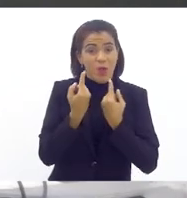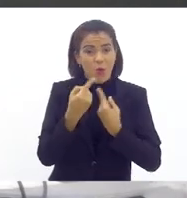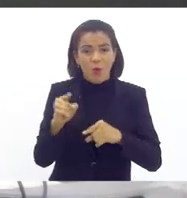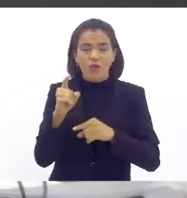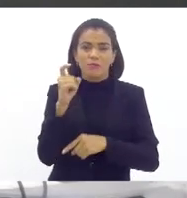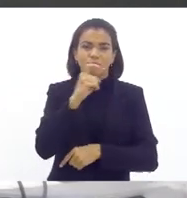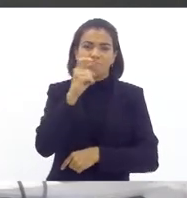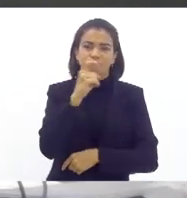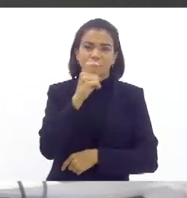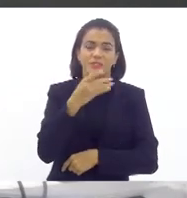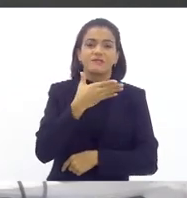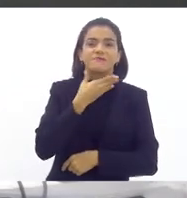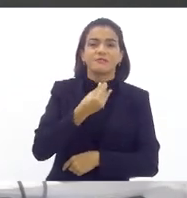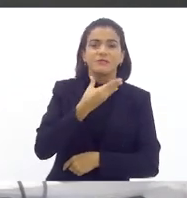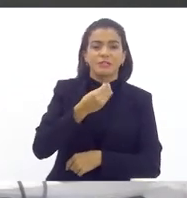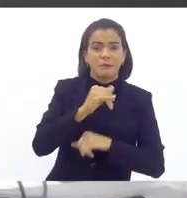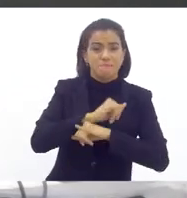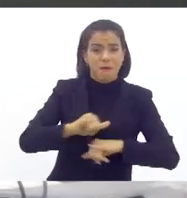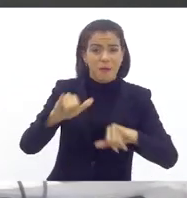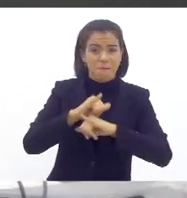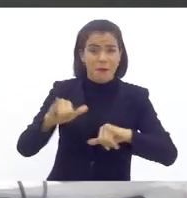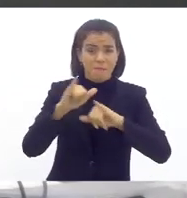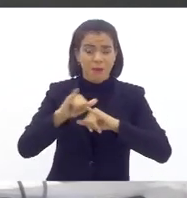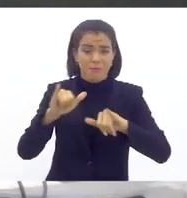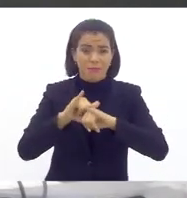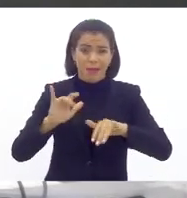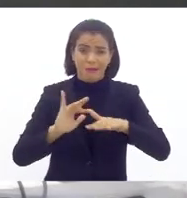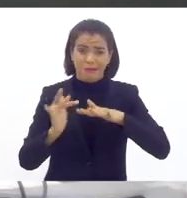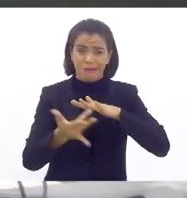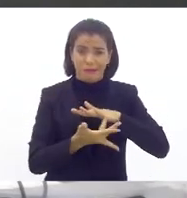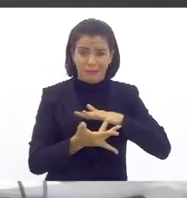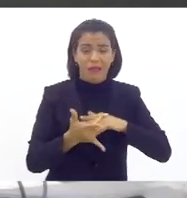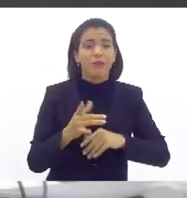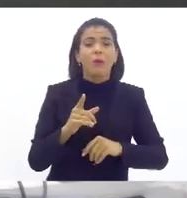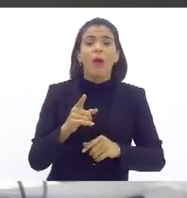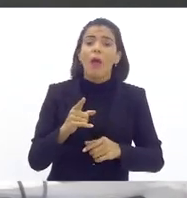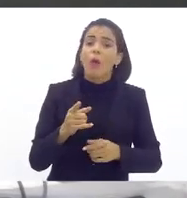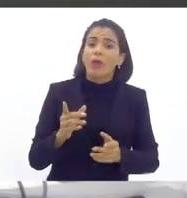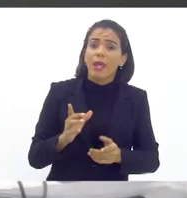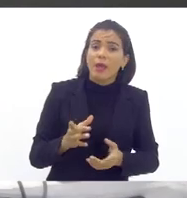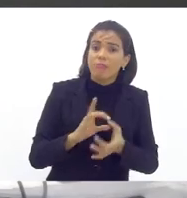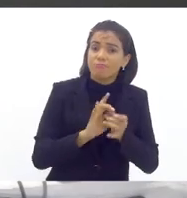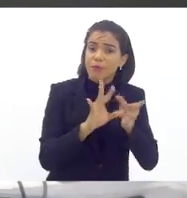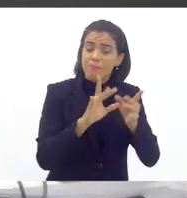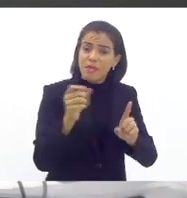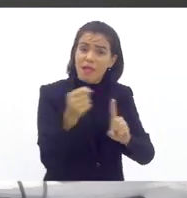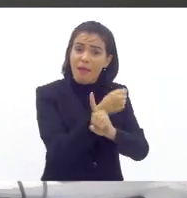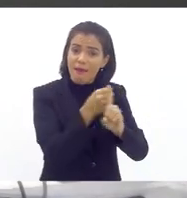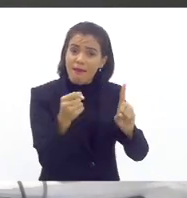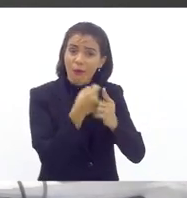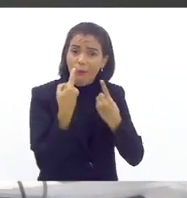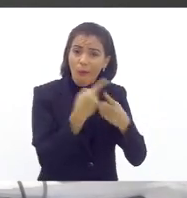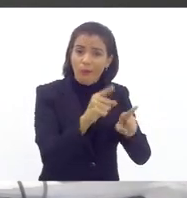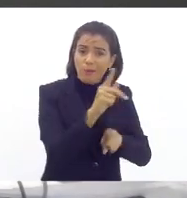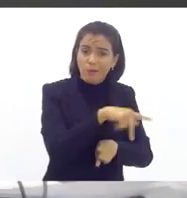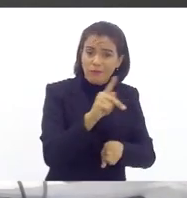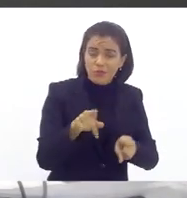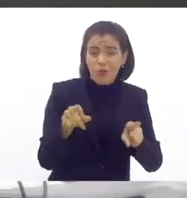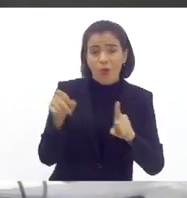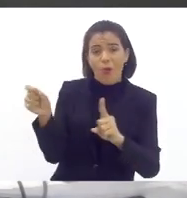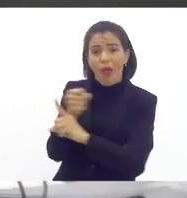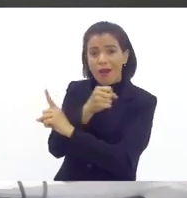news e a desinformação, que acaba permitindo agressões contra professores e agressões contra estudantes e